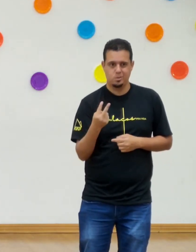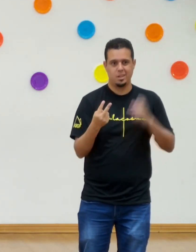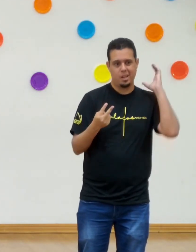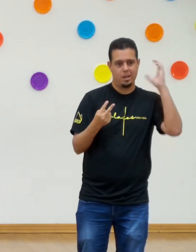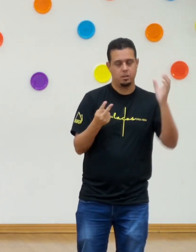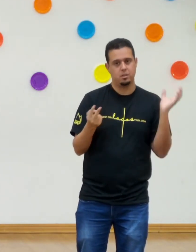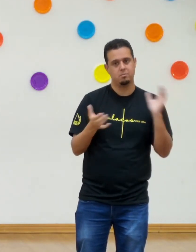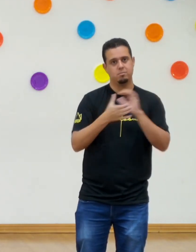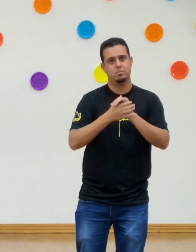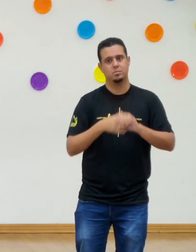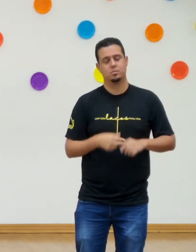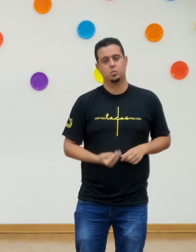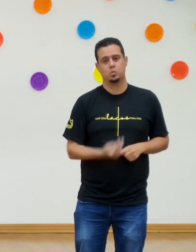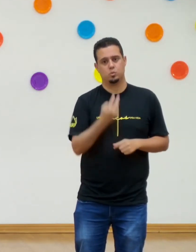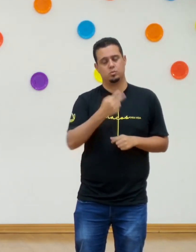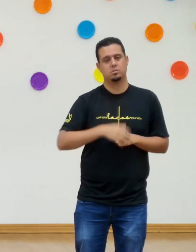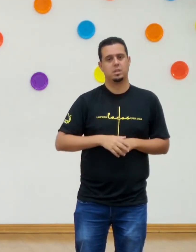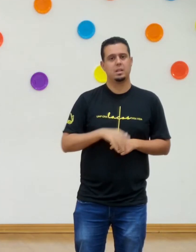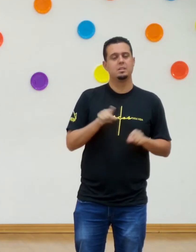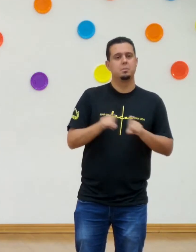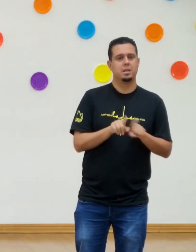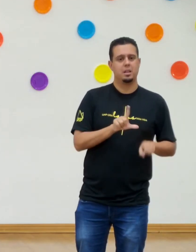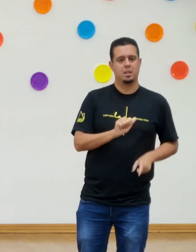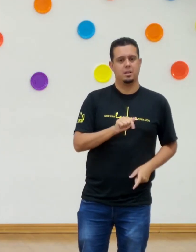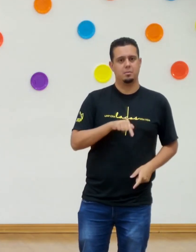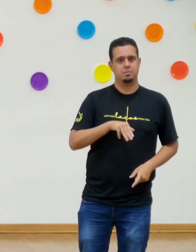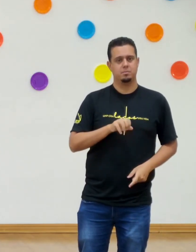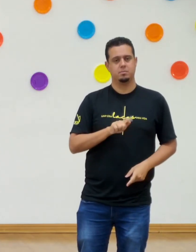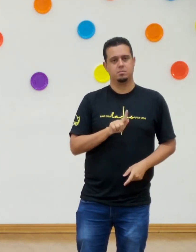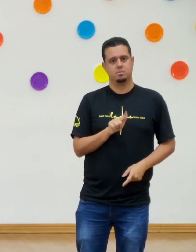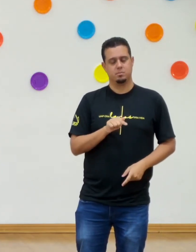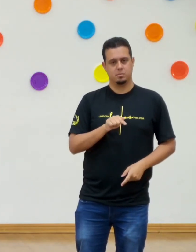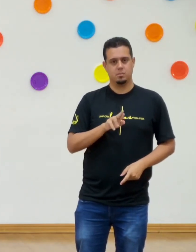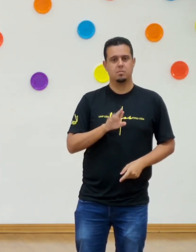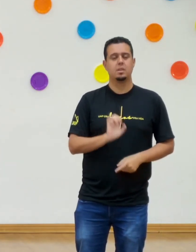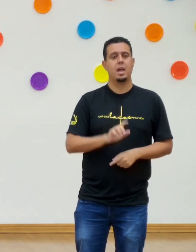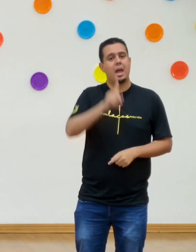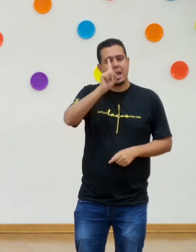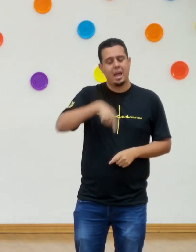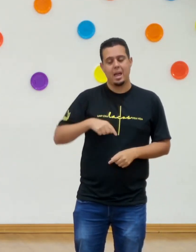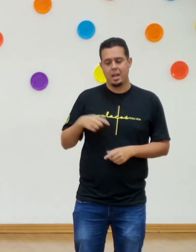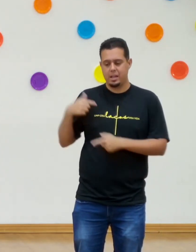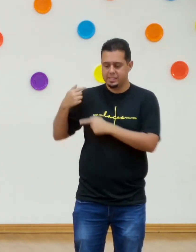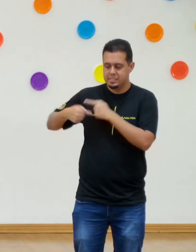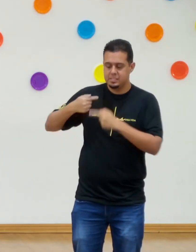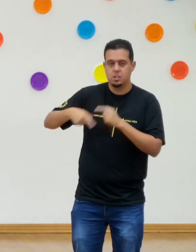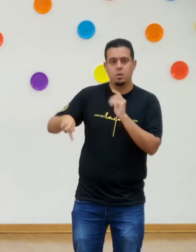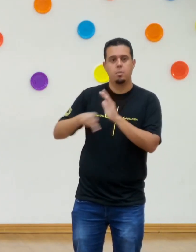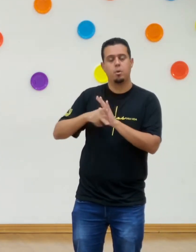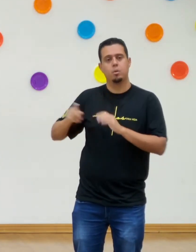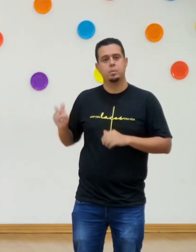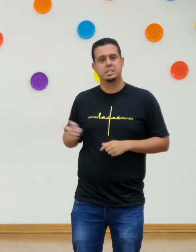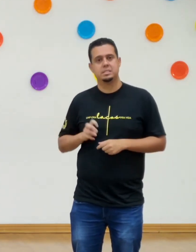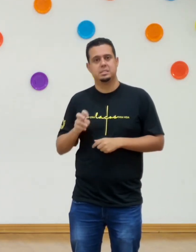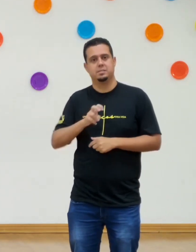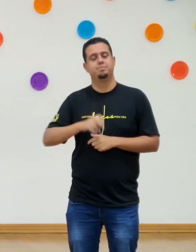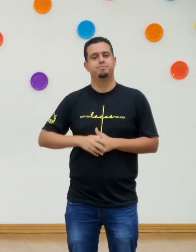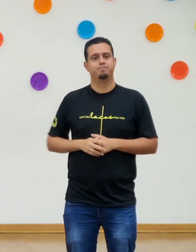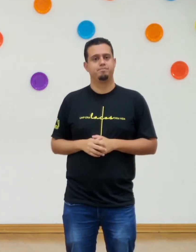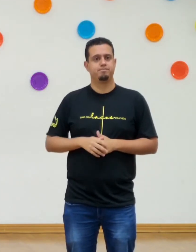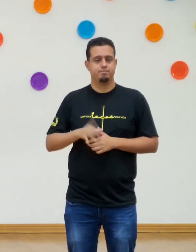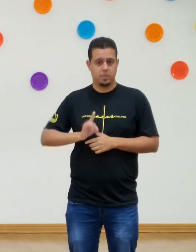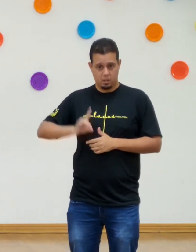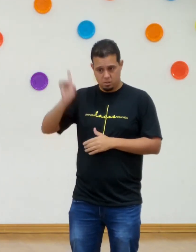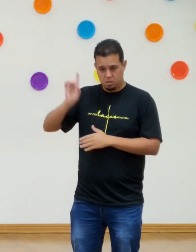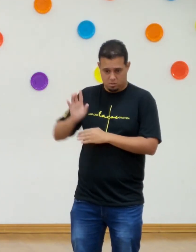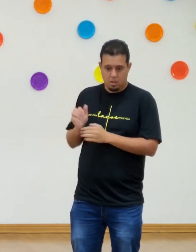que Gênesis indica, era a linhagem da serpente. Então, não é algo que Deus apoia e